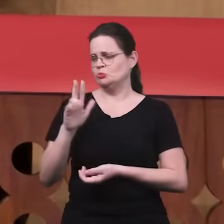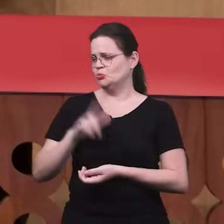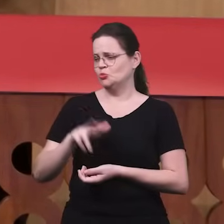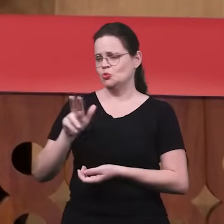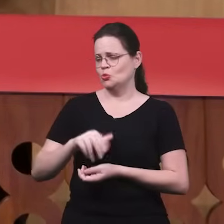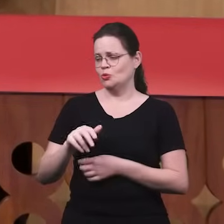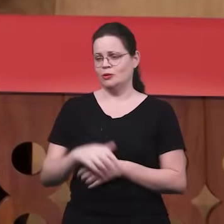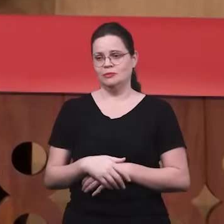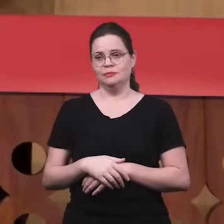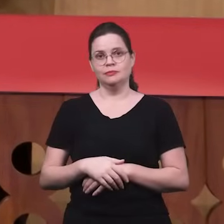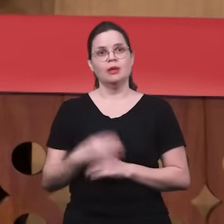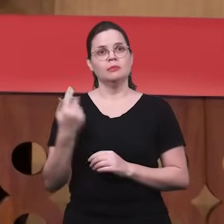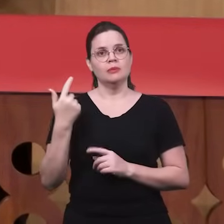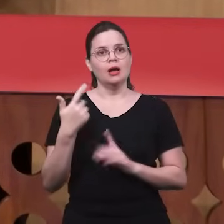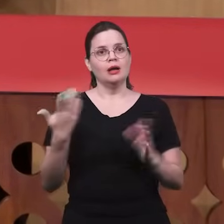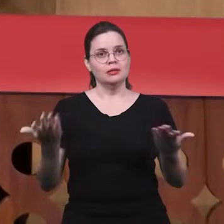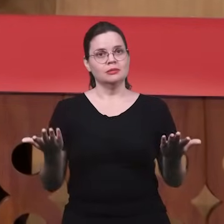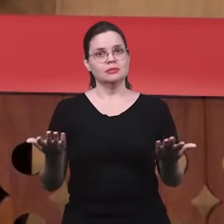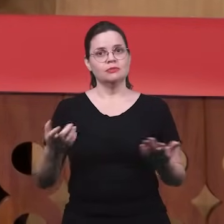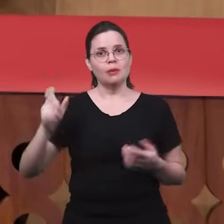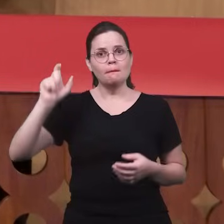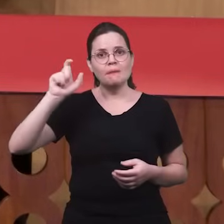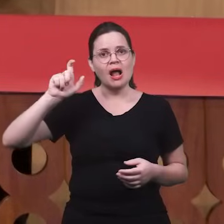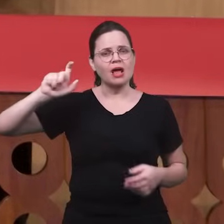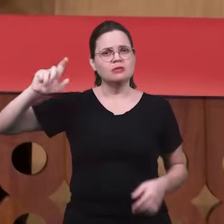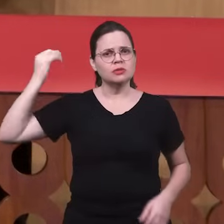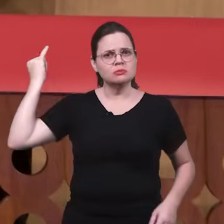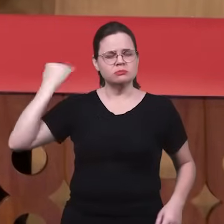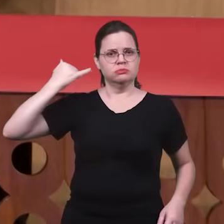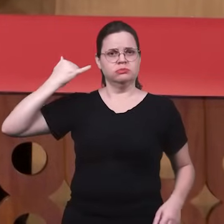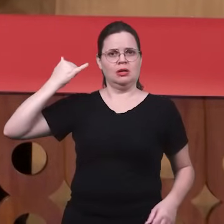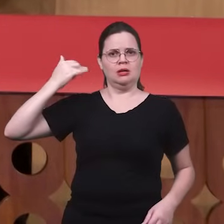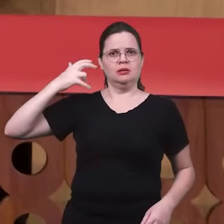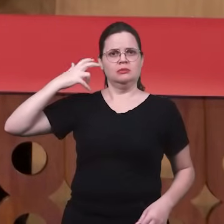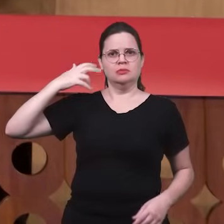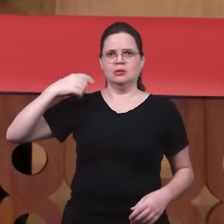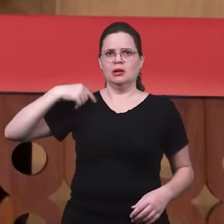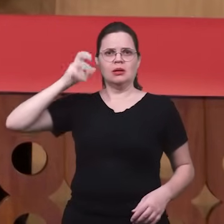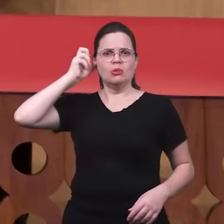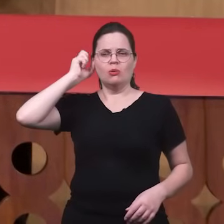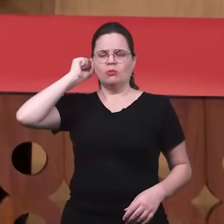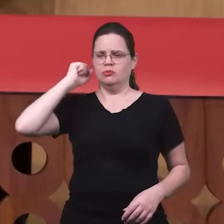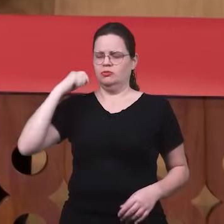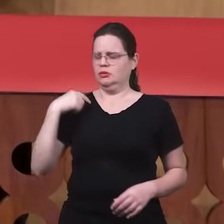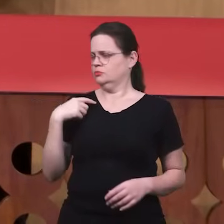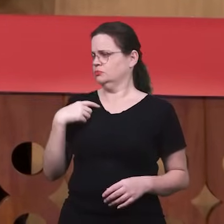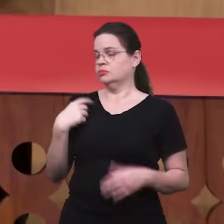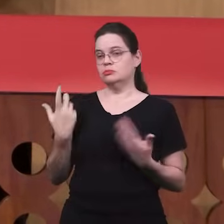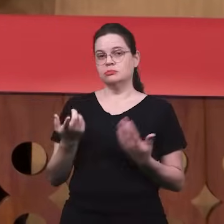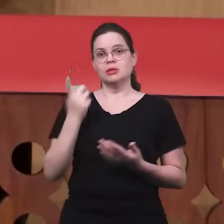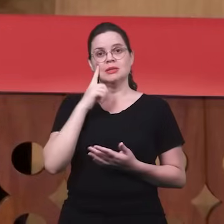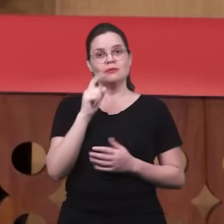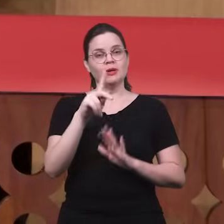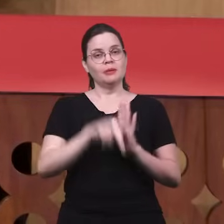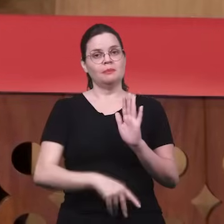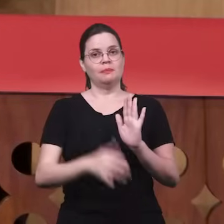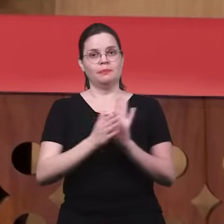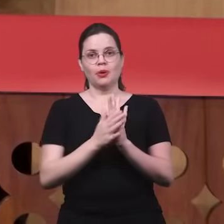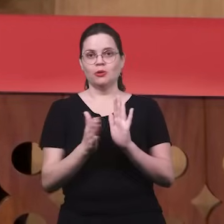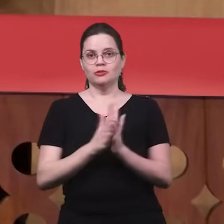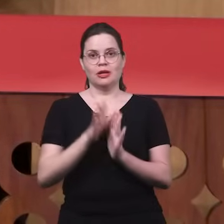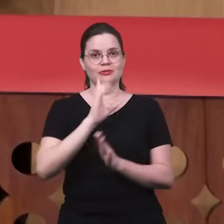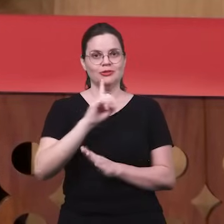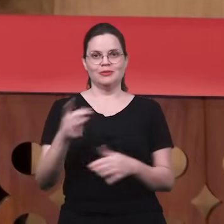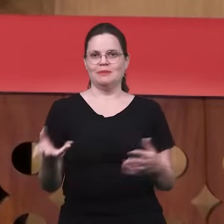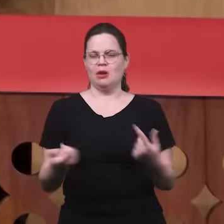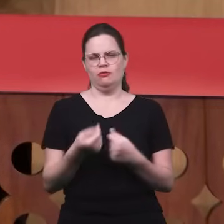Maranata, mas foi uma palavra que me despertou. E o projeto de Deus é tão maravilhoso que eu continuei